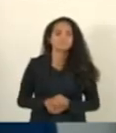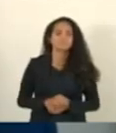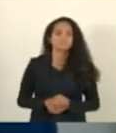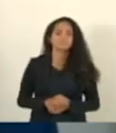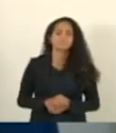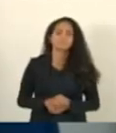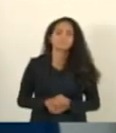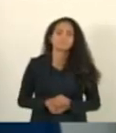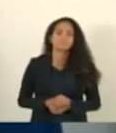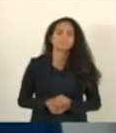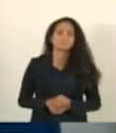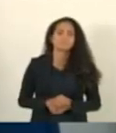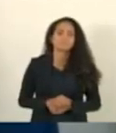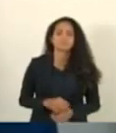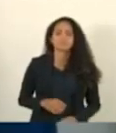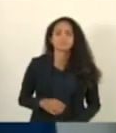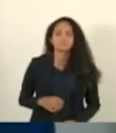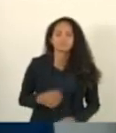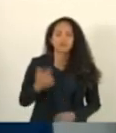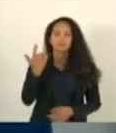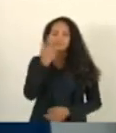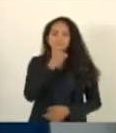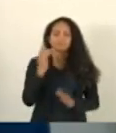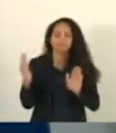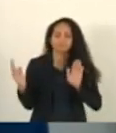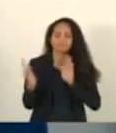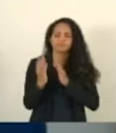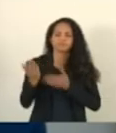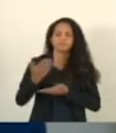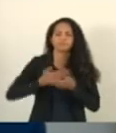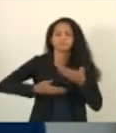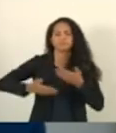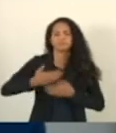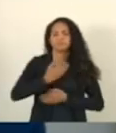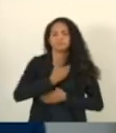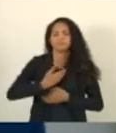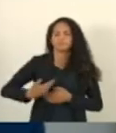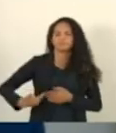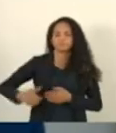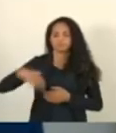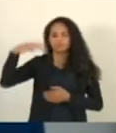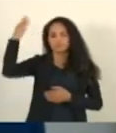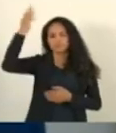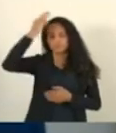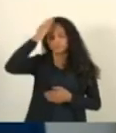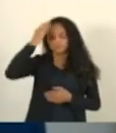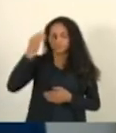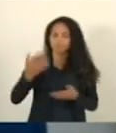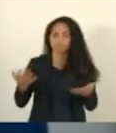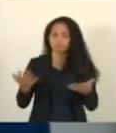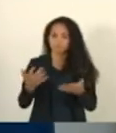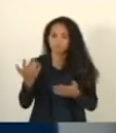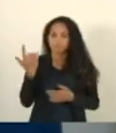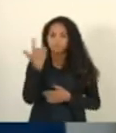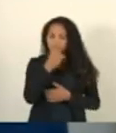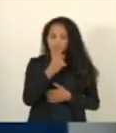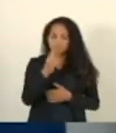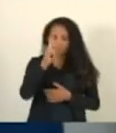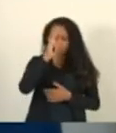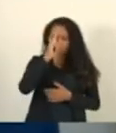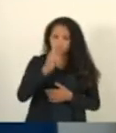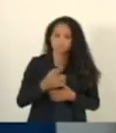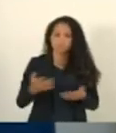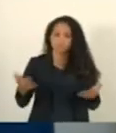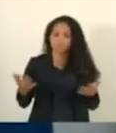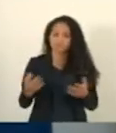fez o diálogo com o governo do Estado e conseguiu entregar hoje, na data de hoje também,